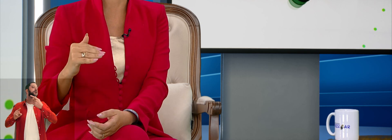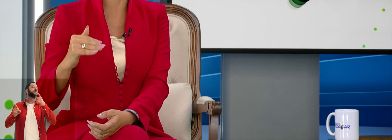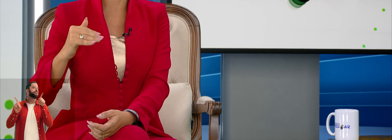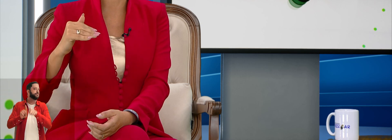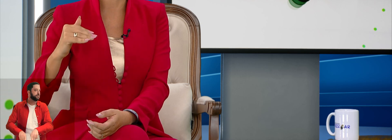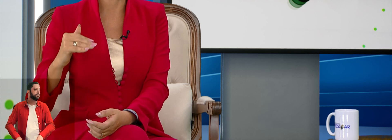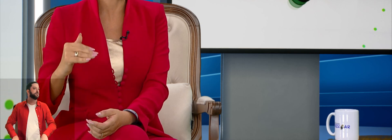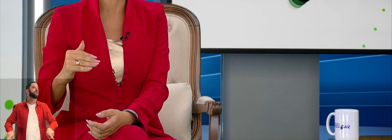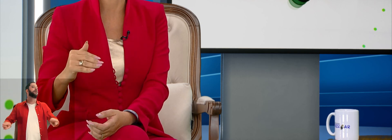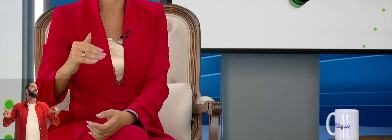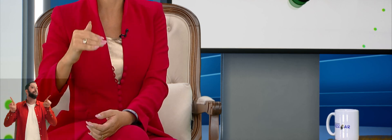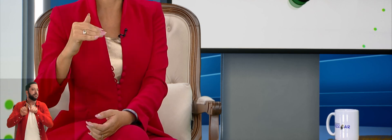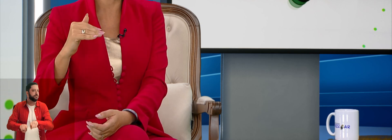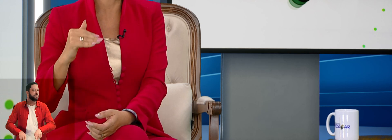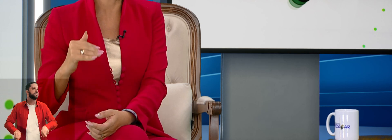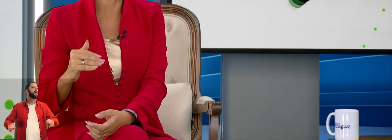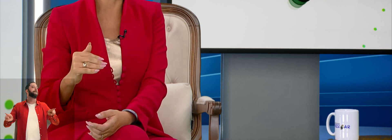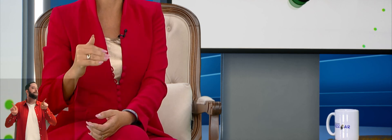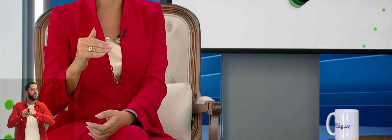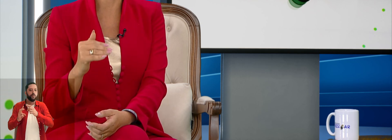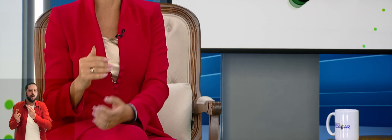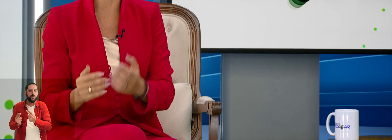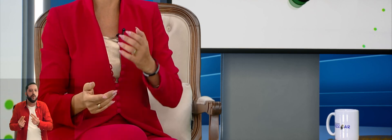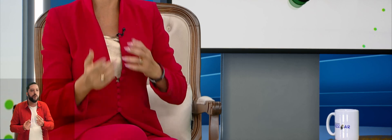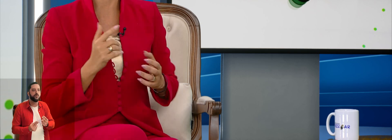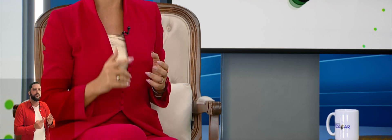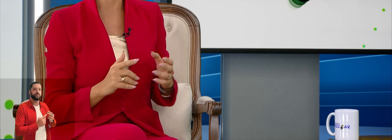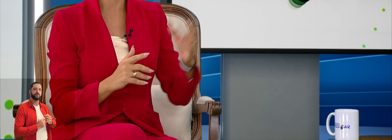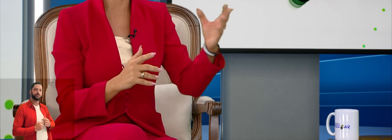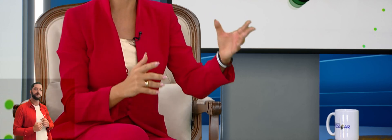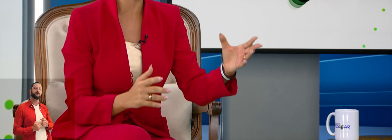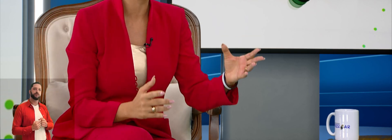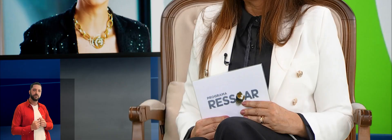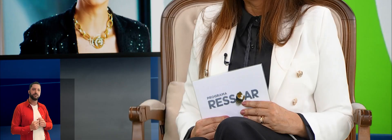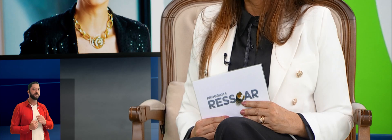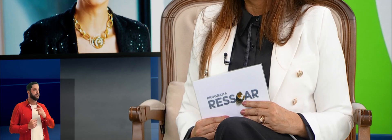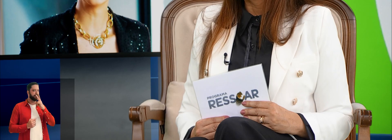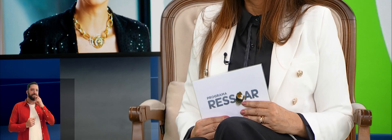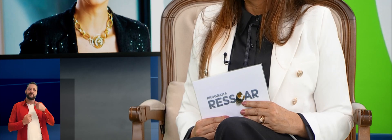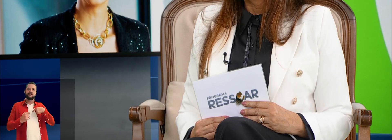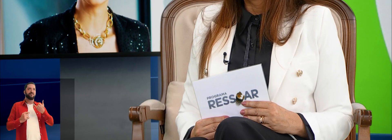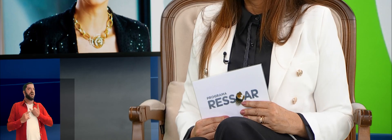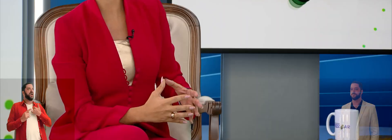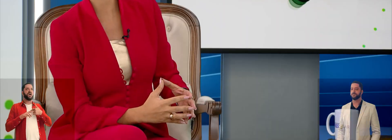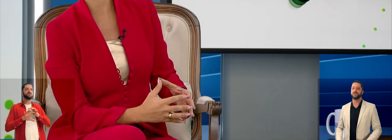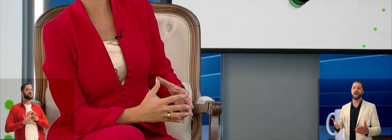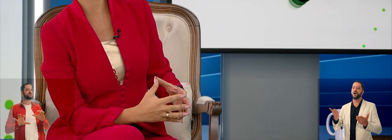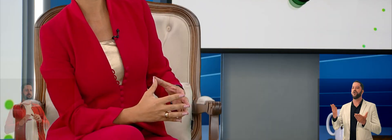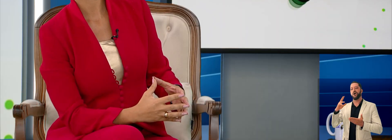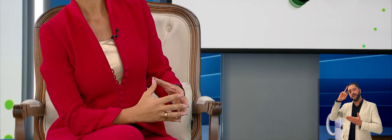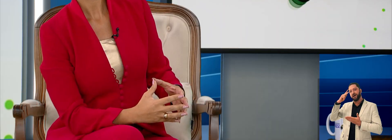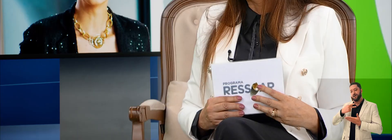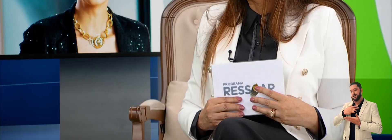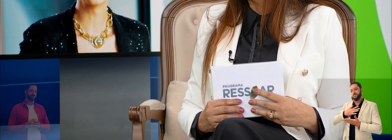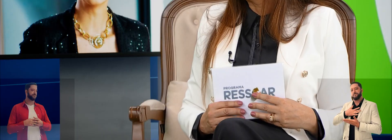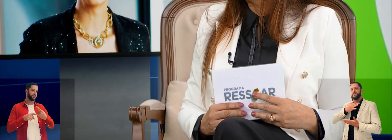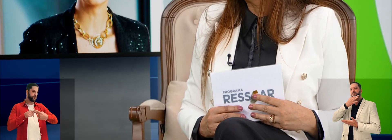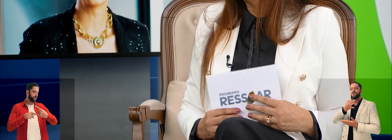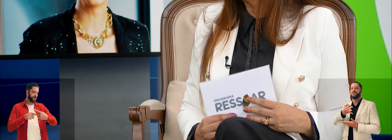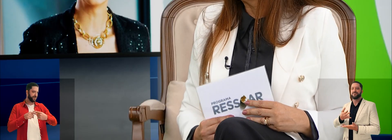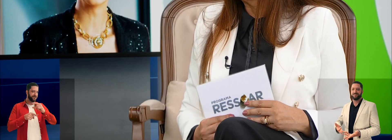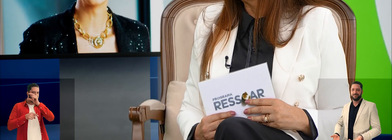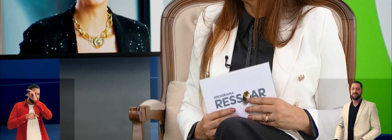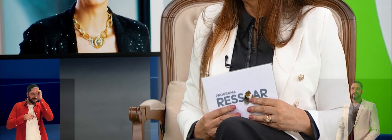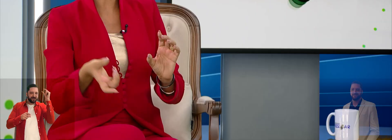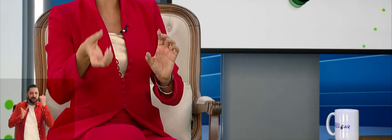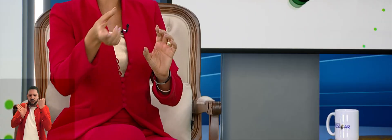começa a repetir esse padrão constantemente. Por quê? Porque você precisa reafirmar para você que você é daquele jeito. Agora já é uma crença sua. Por